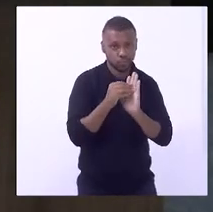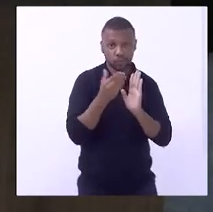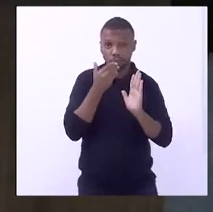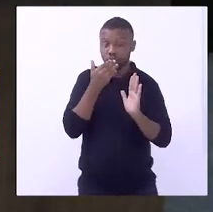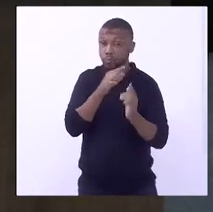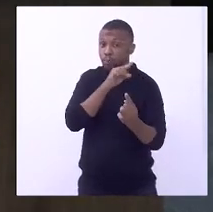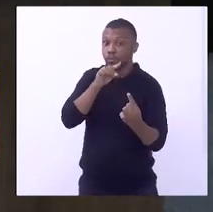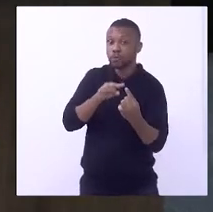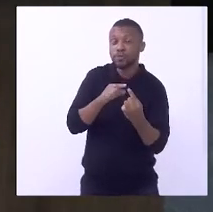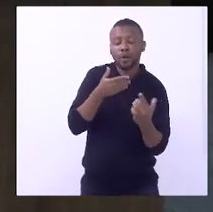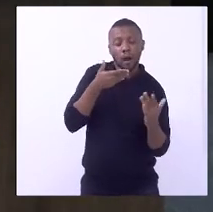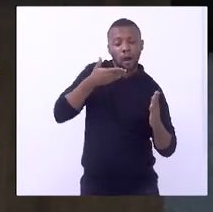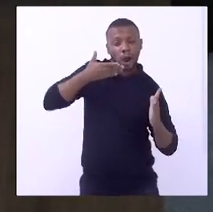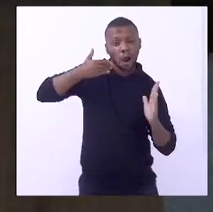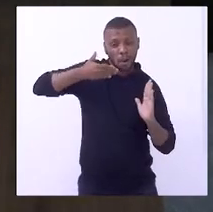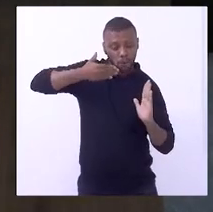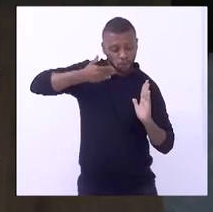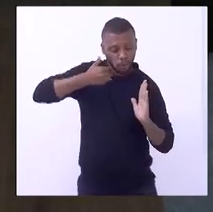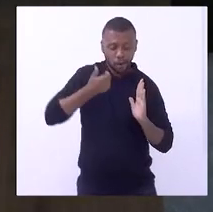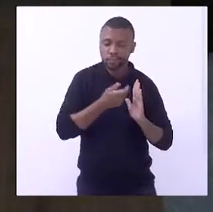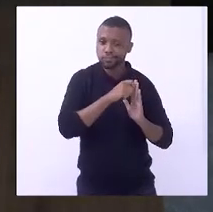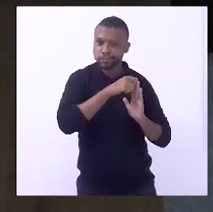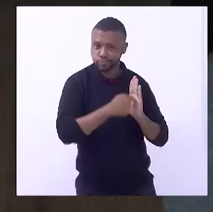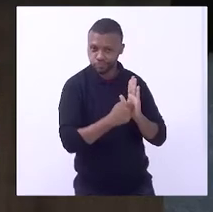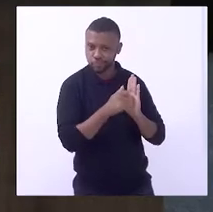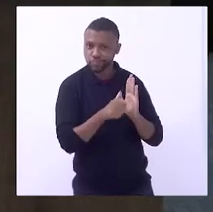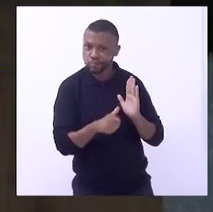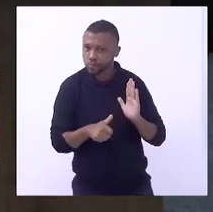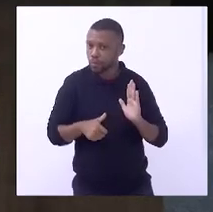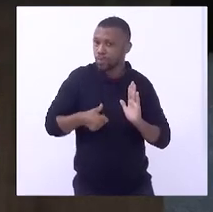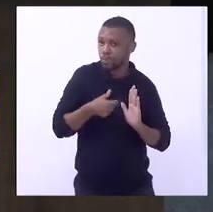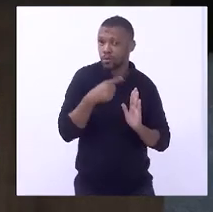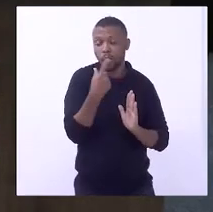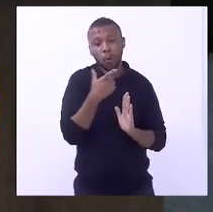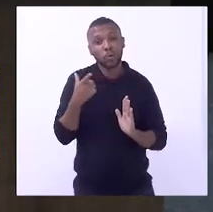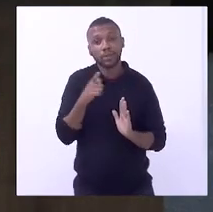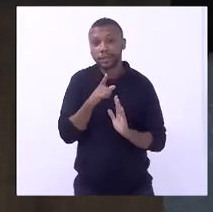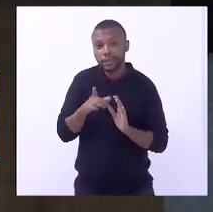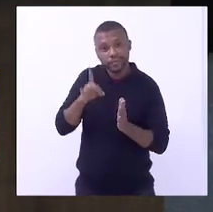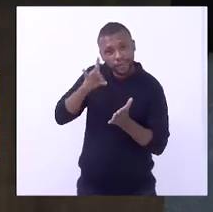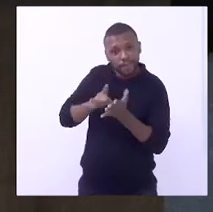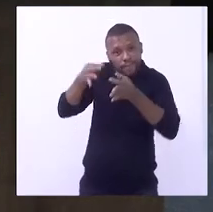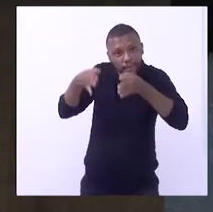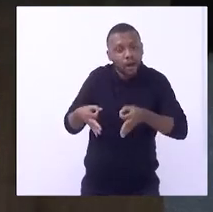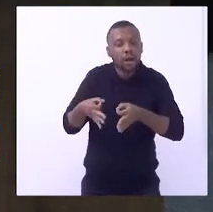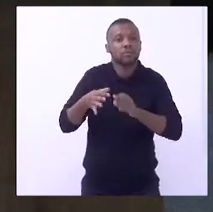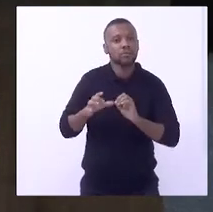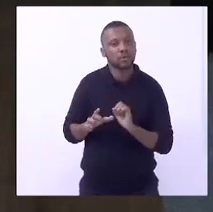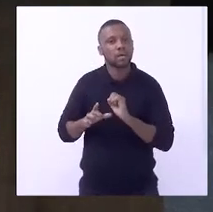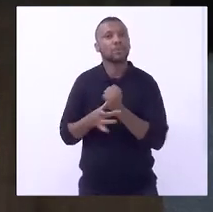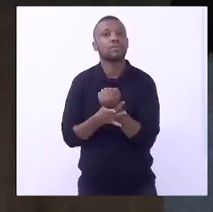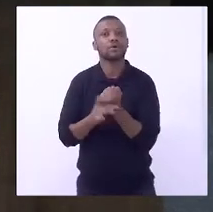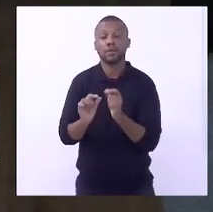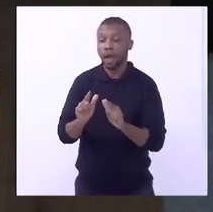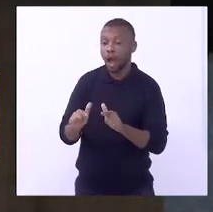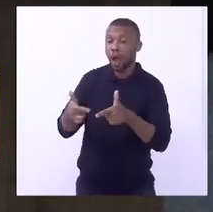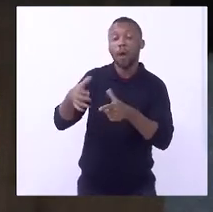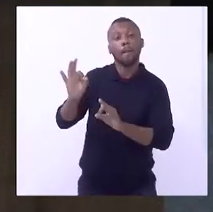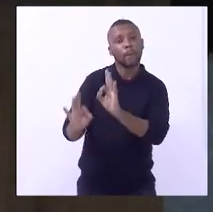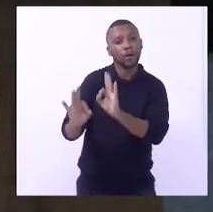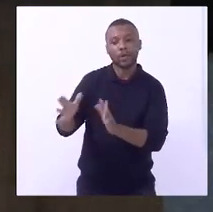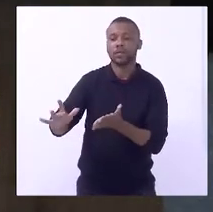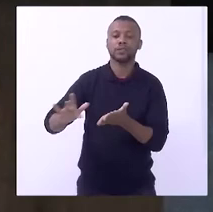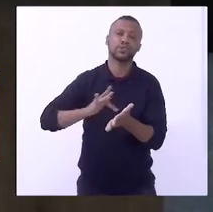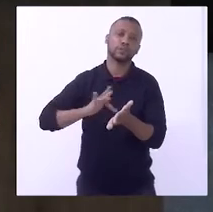o projeto para que a gente consiga, de fato, garantir que as iniciativas digitais sejam mais uma